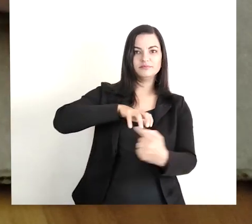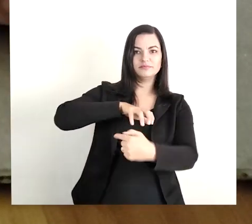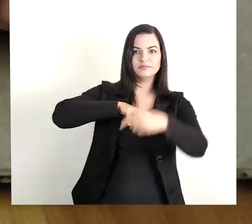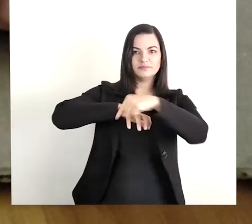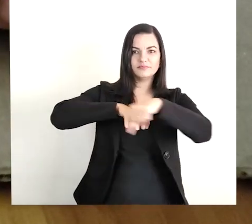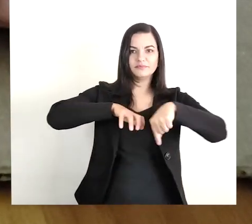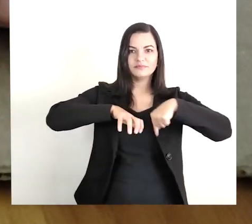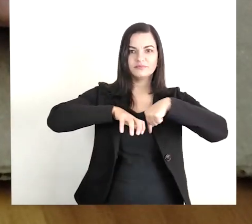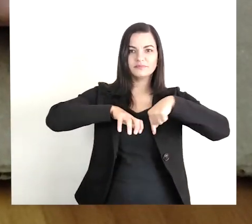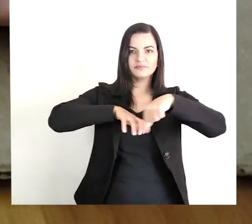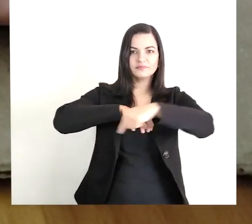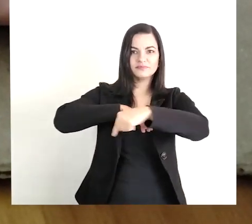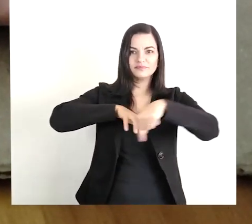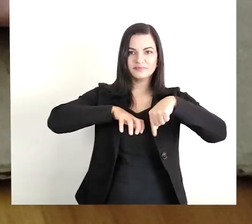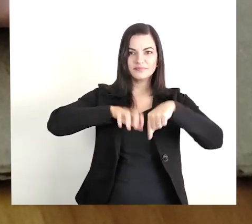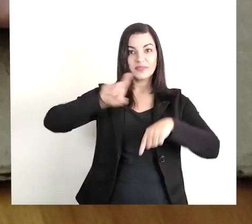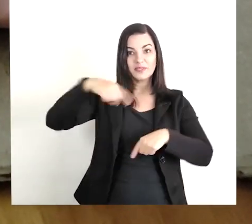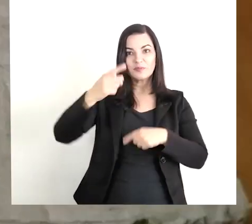carinhas, certo?